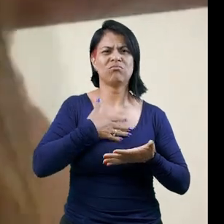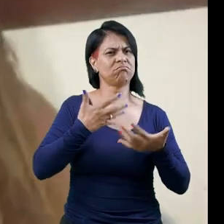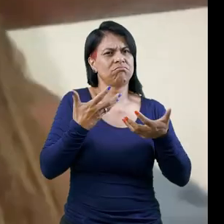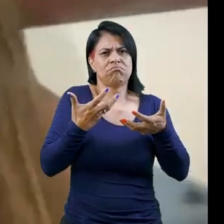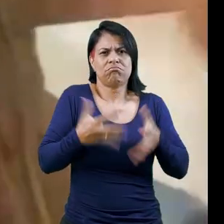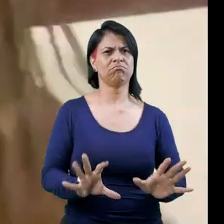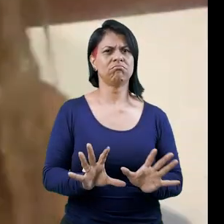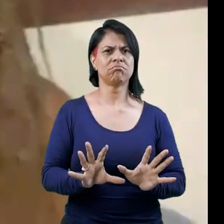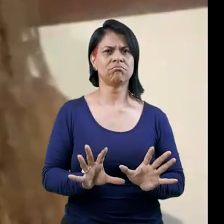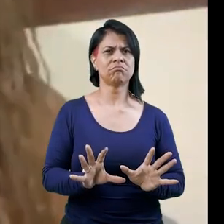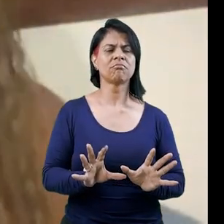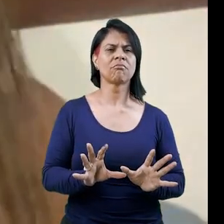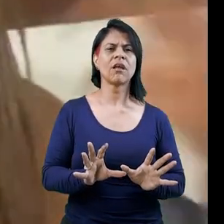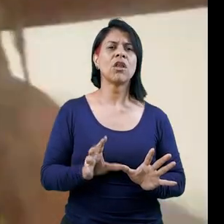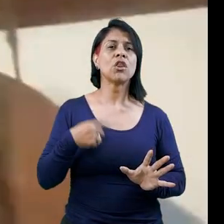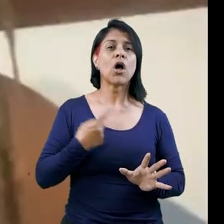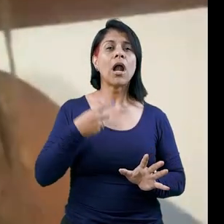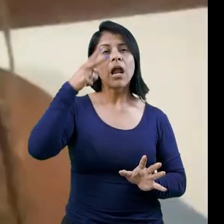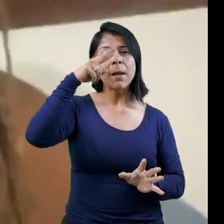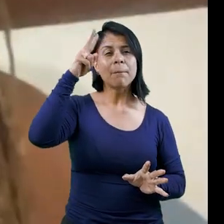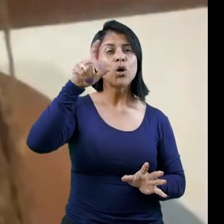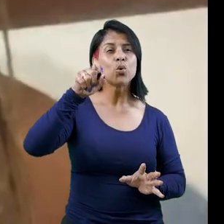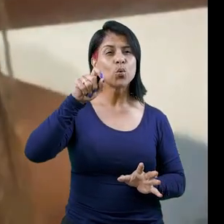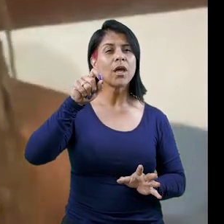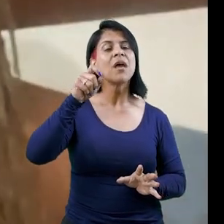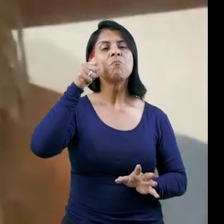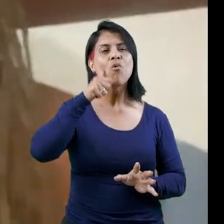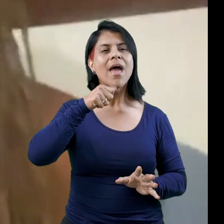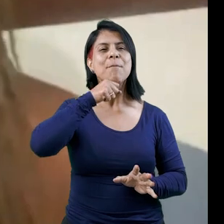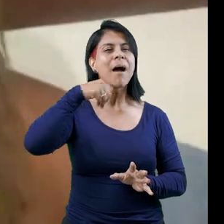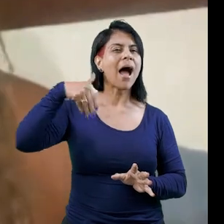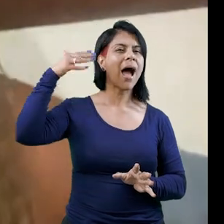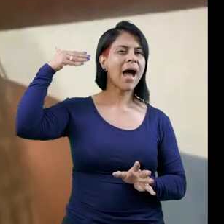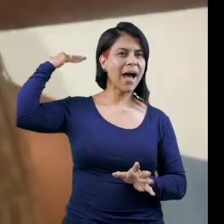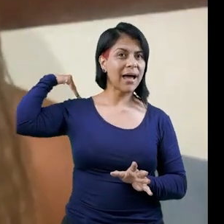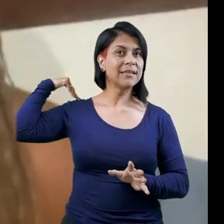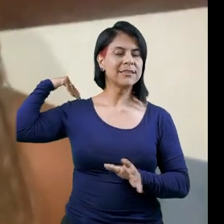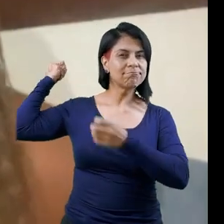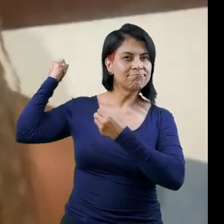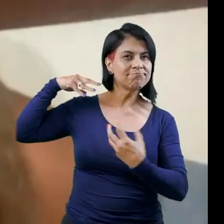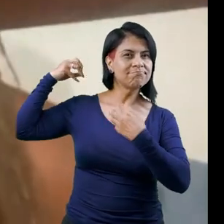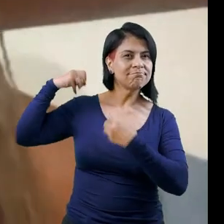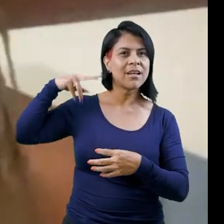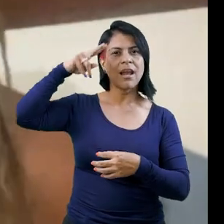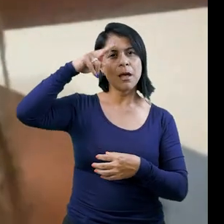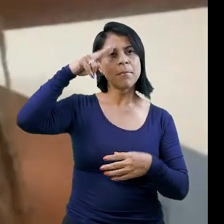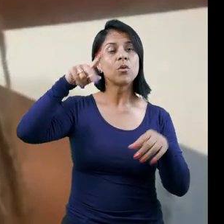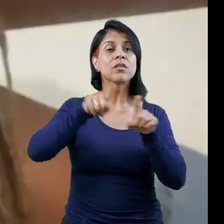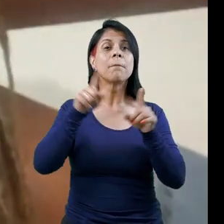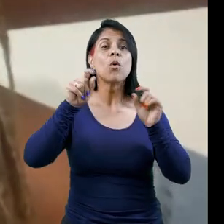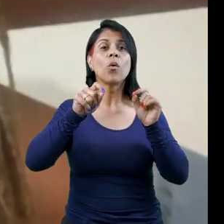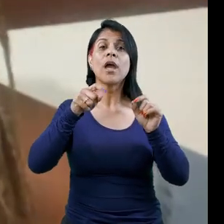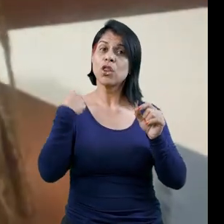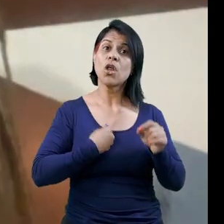Então, voltando às lembranças das nossas mais velhas e também, e aí, consequentemente, das nossas